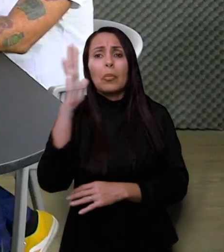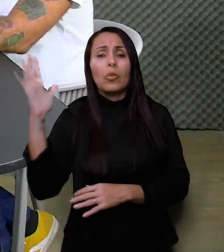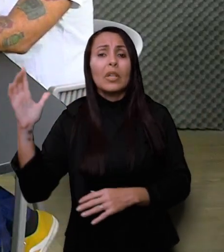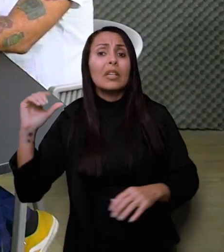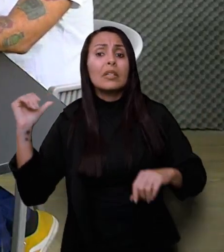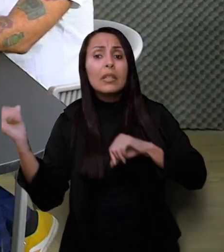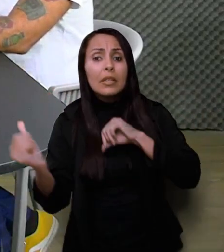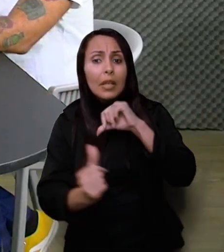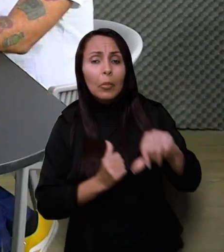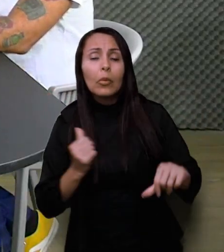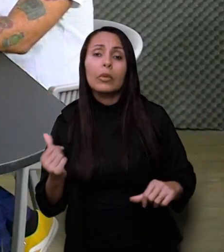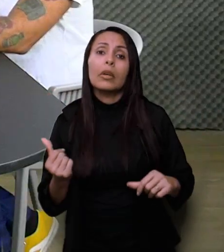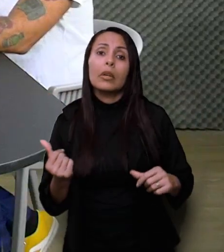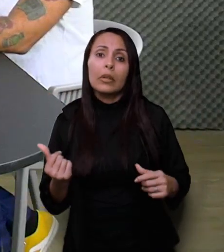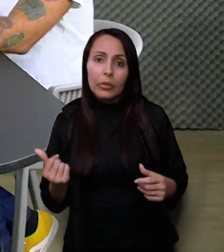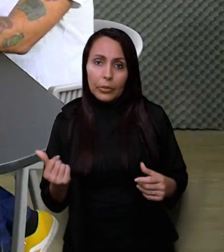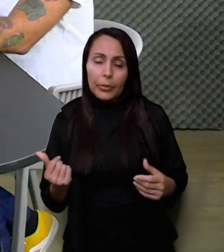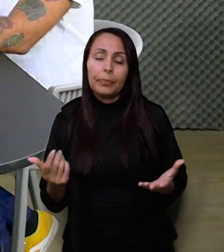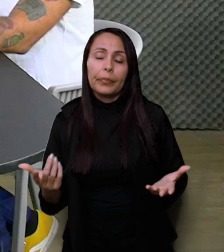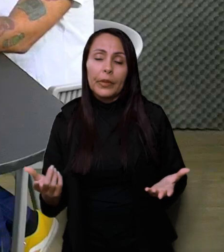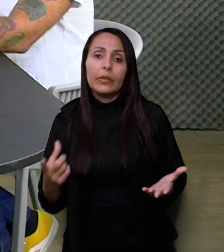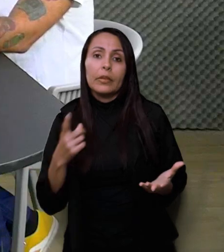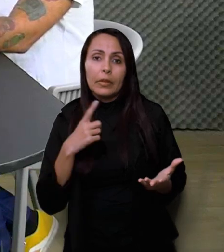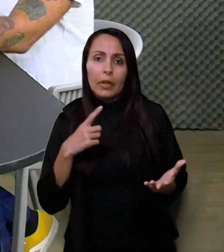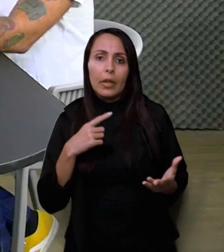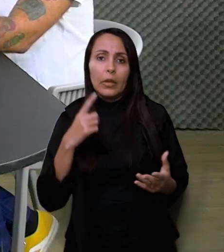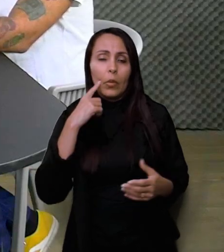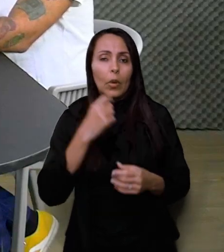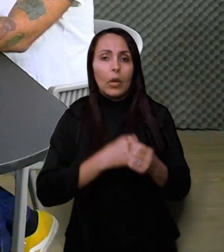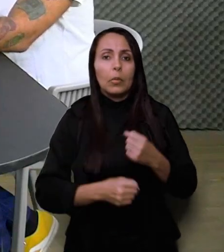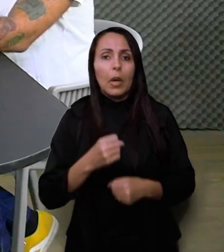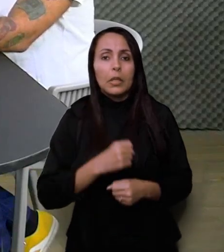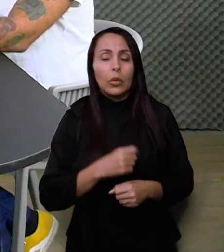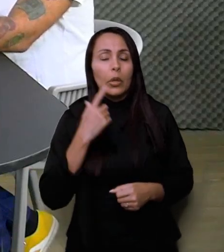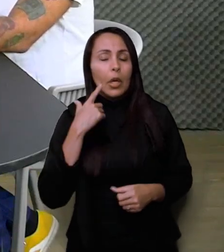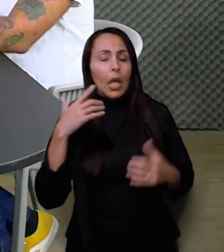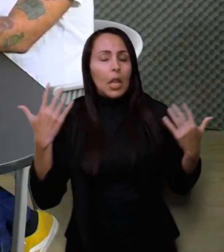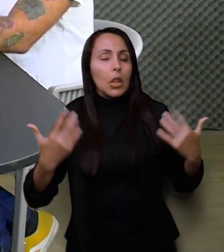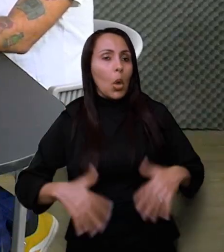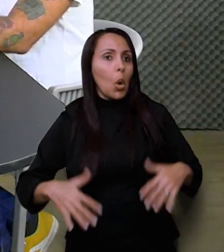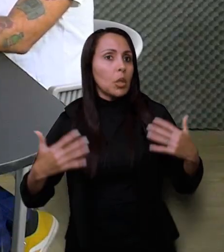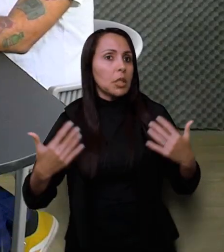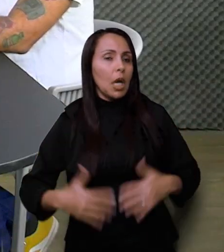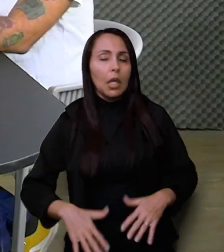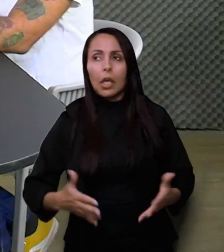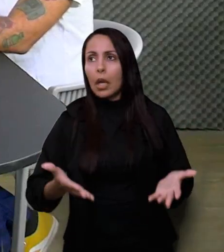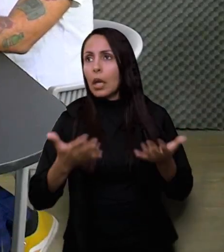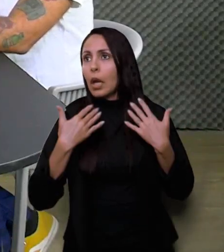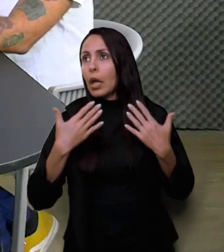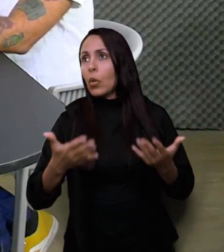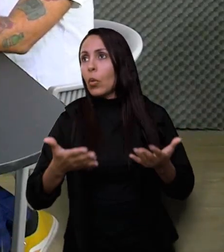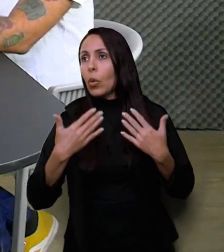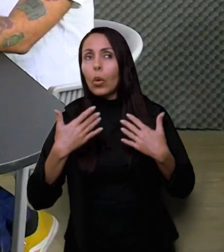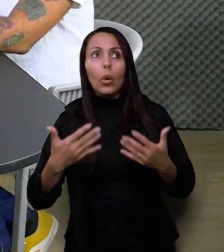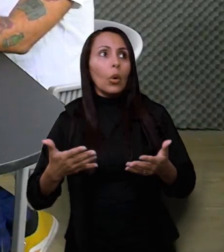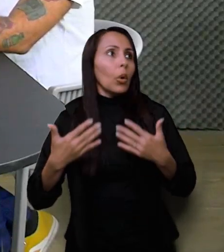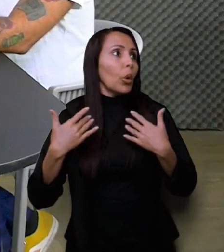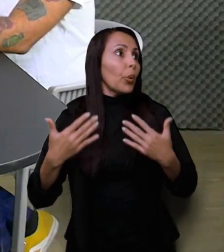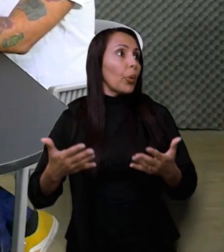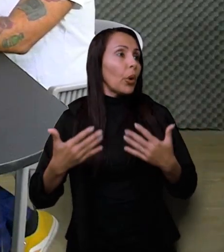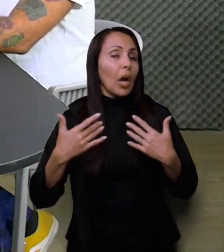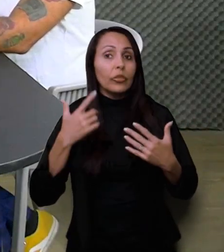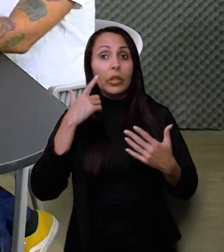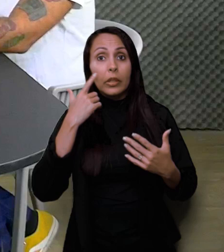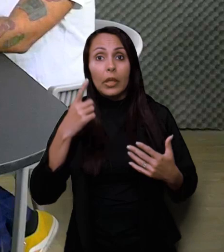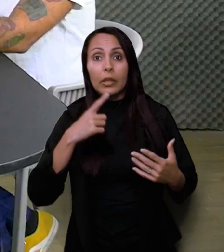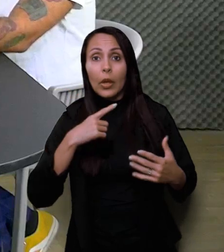mesmo, né? A gente tem aí... a gente teve um ano passado de muito calor, de calor excessivo. A gente tem uma praia que